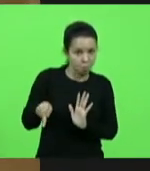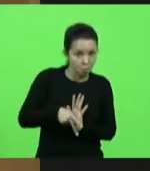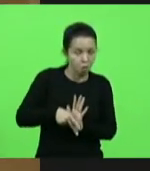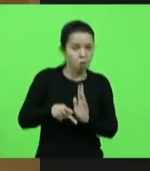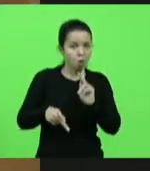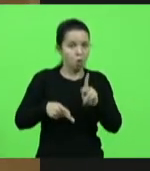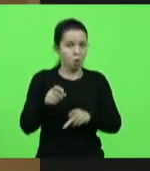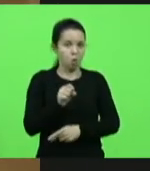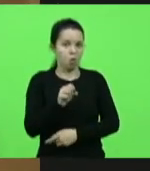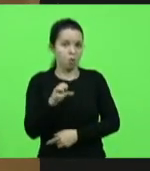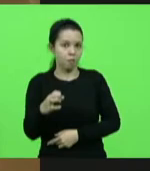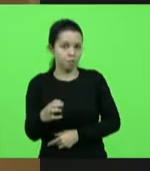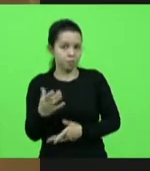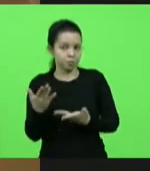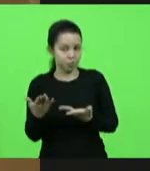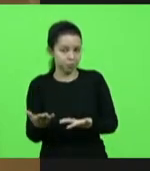Carlos